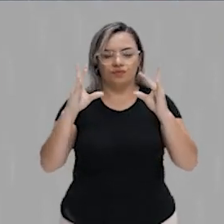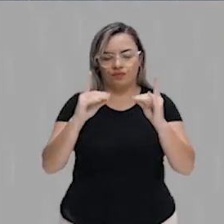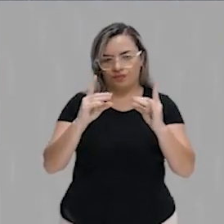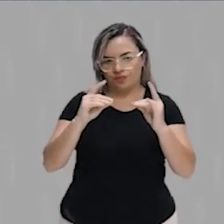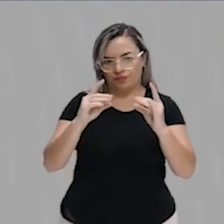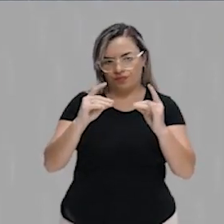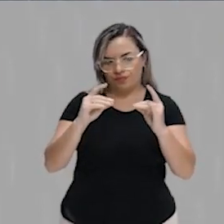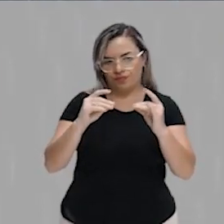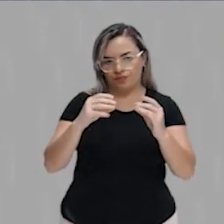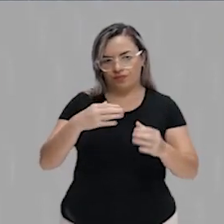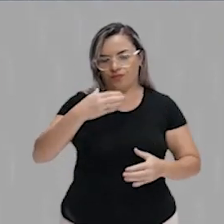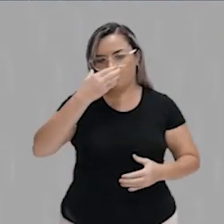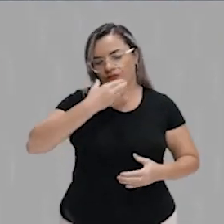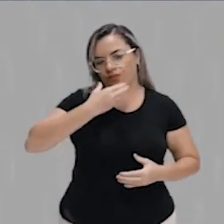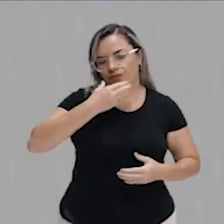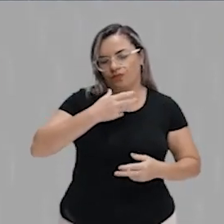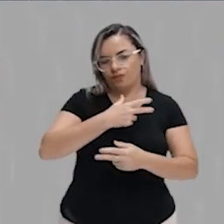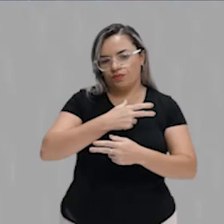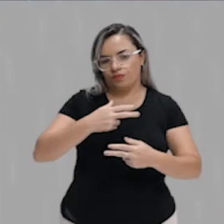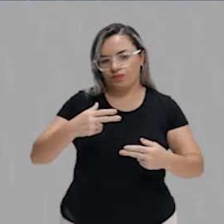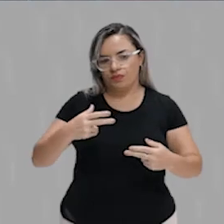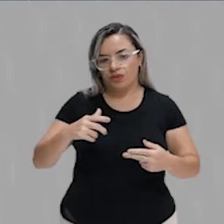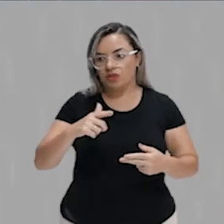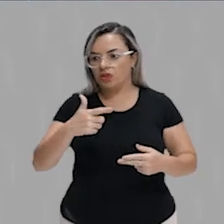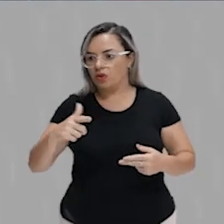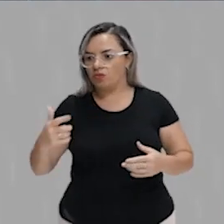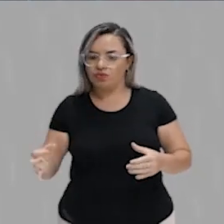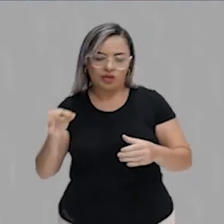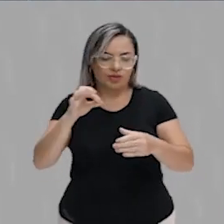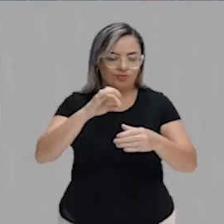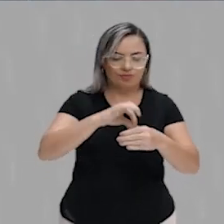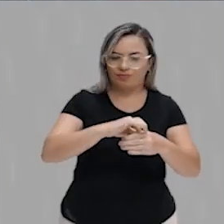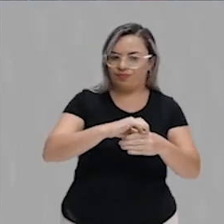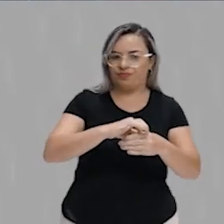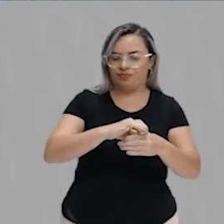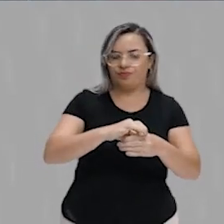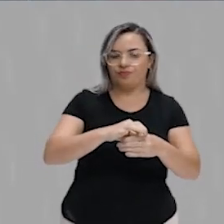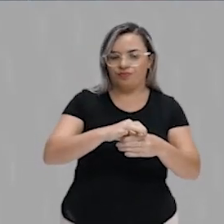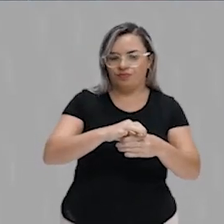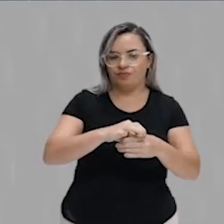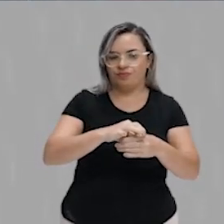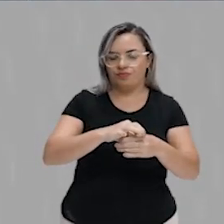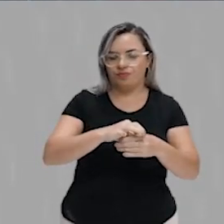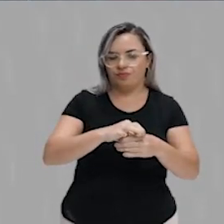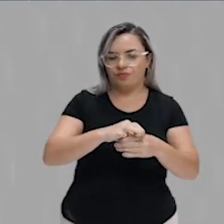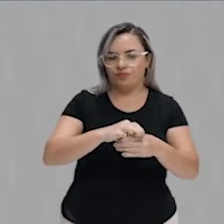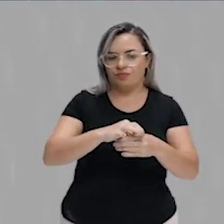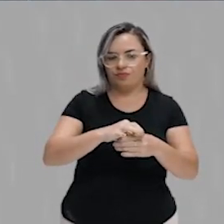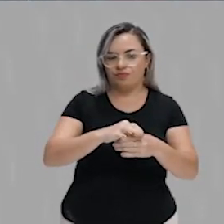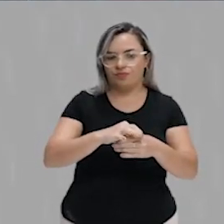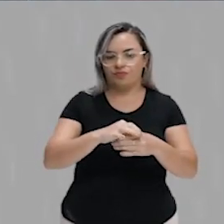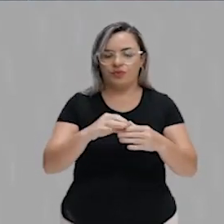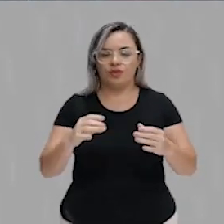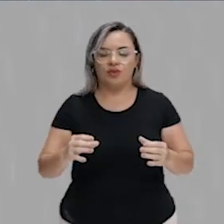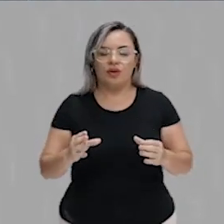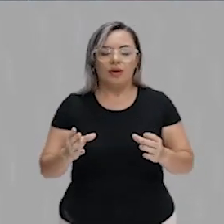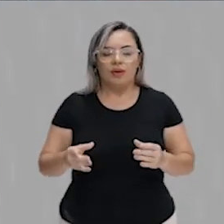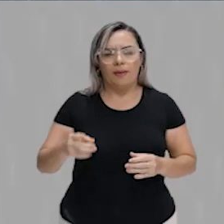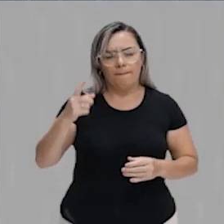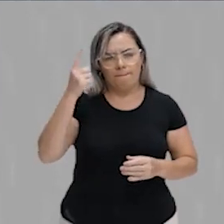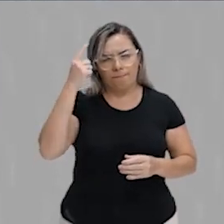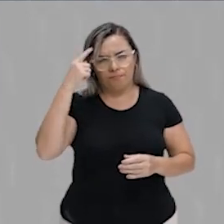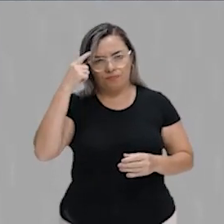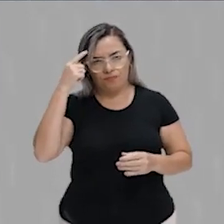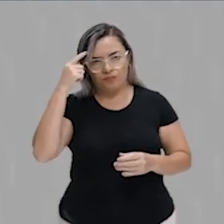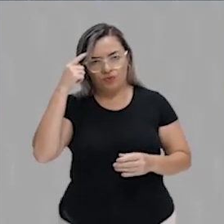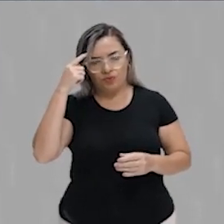se produz frutos sem sementes. Imagina você jogar um hormônio em que, olha